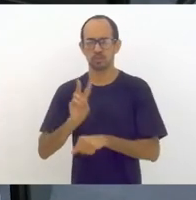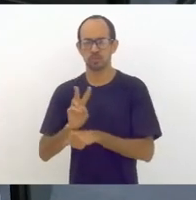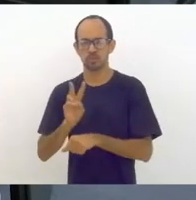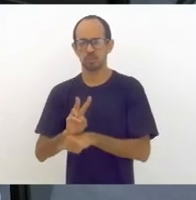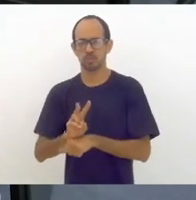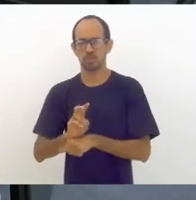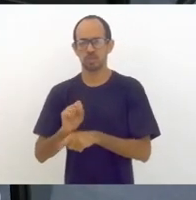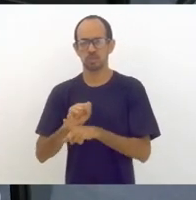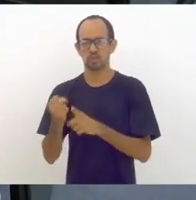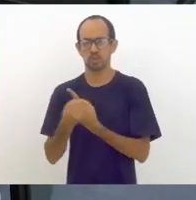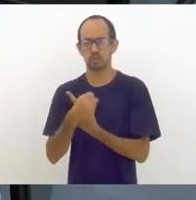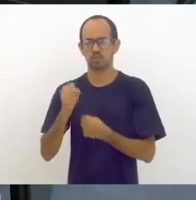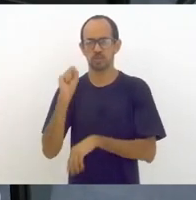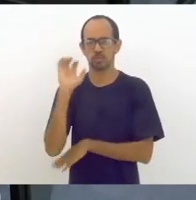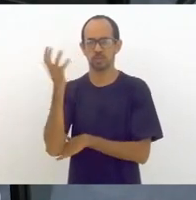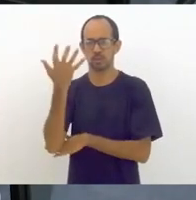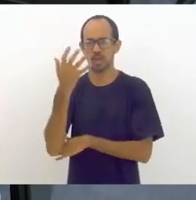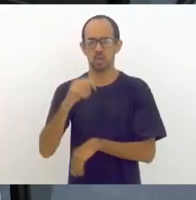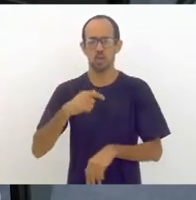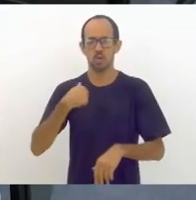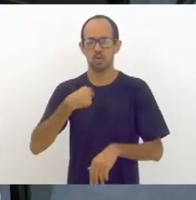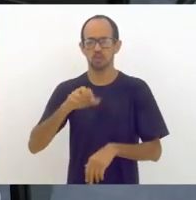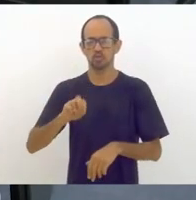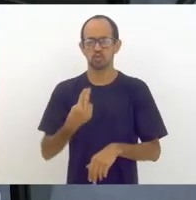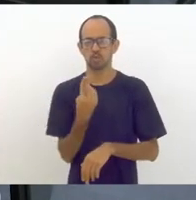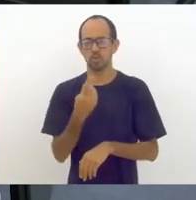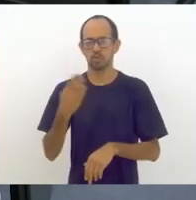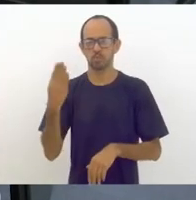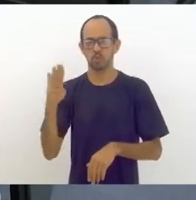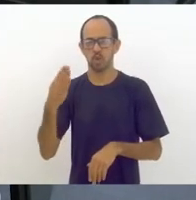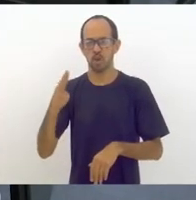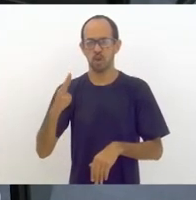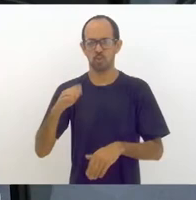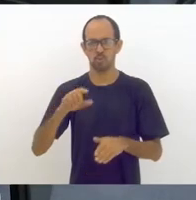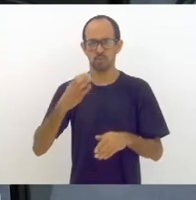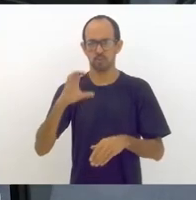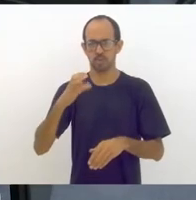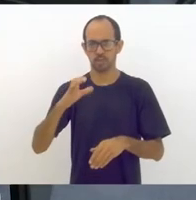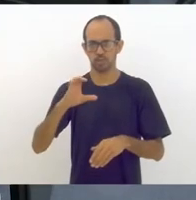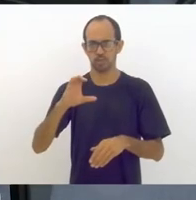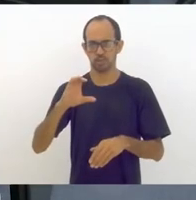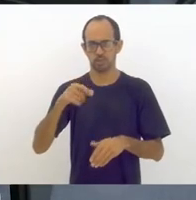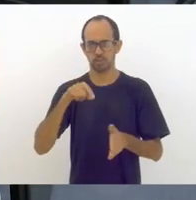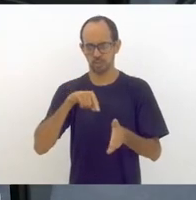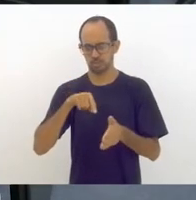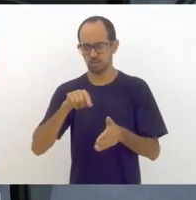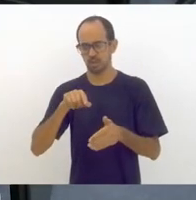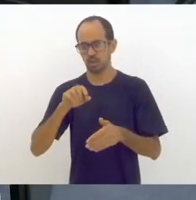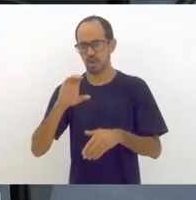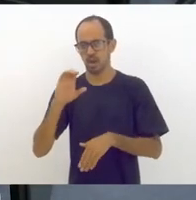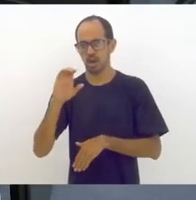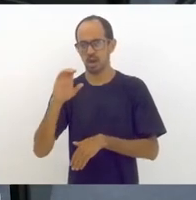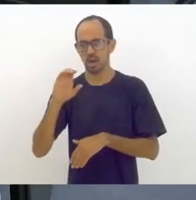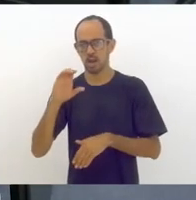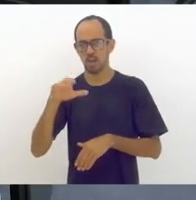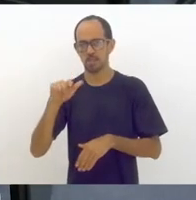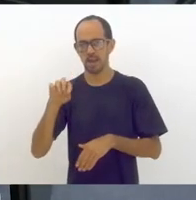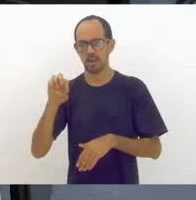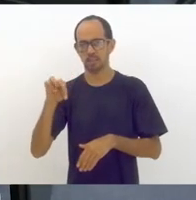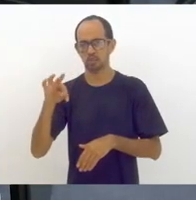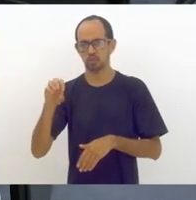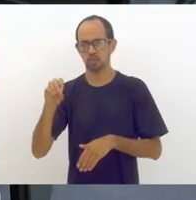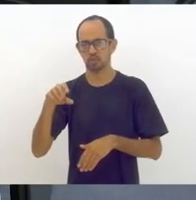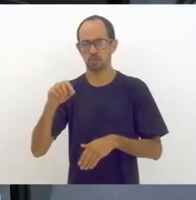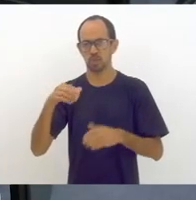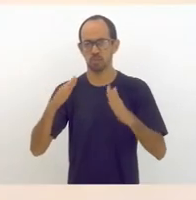chamo Thierry Berger, eu sou biólogo, cientista climático, paleontólogo, moro no norte do estado, no noroeste, no